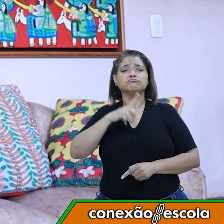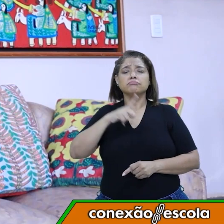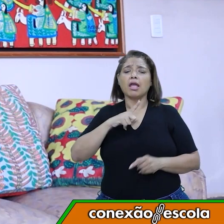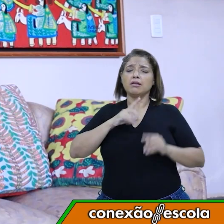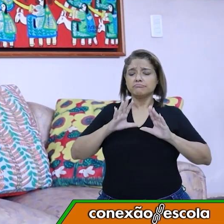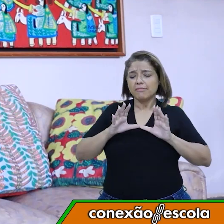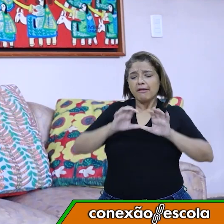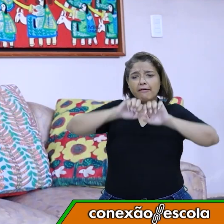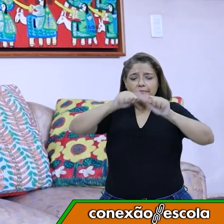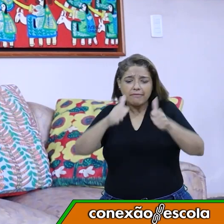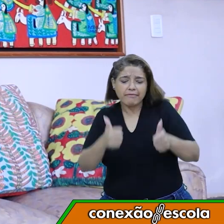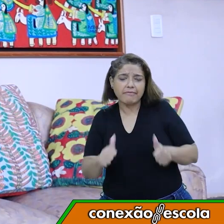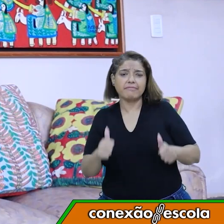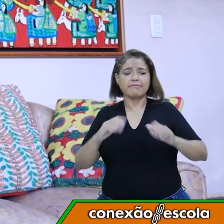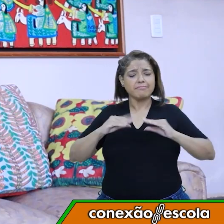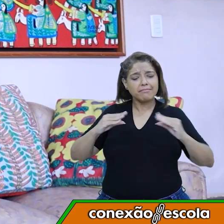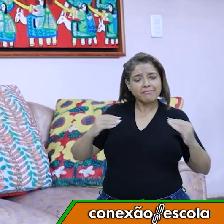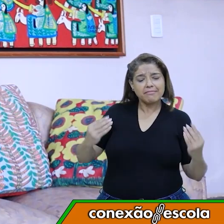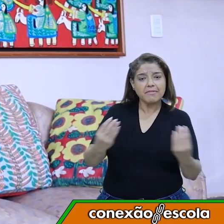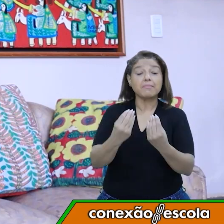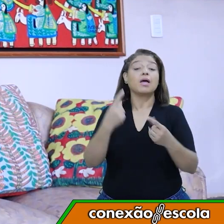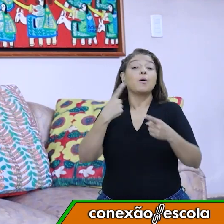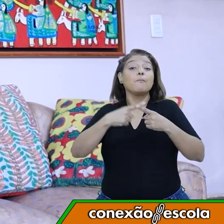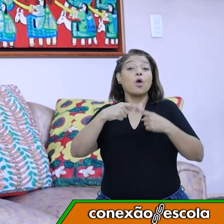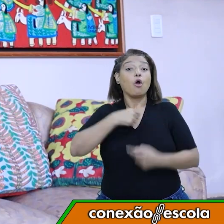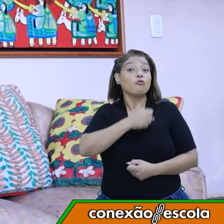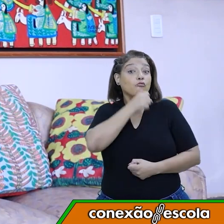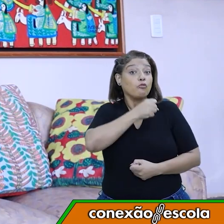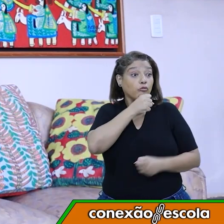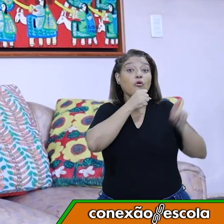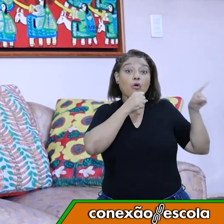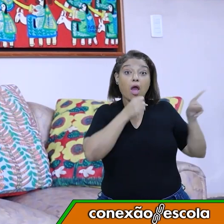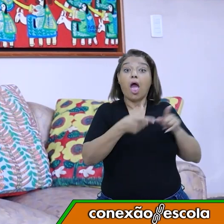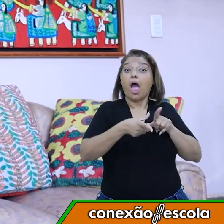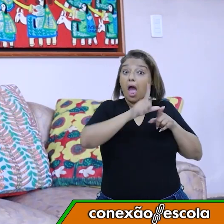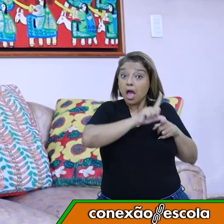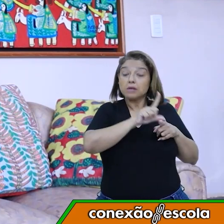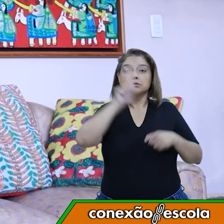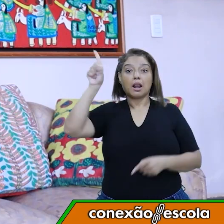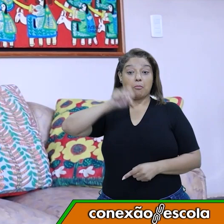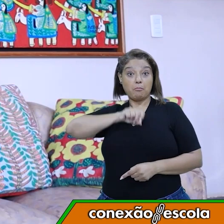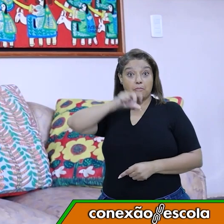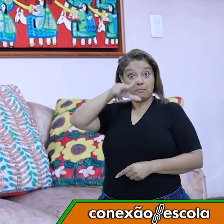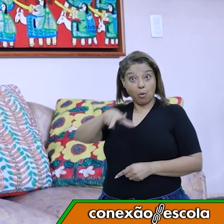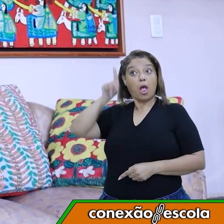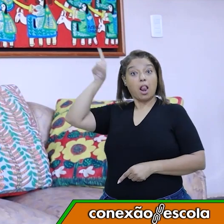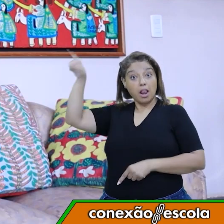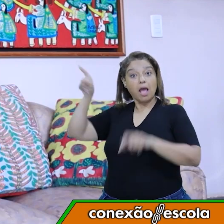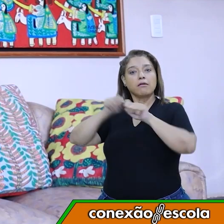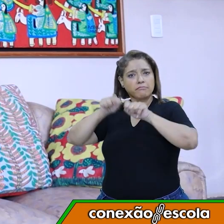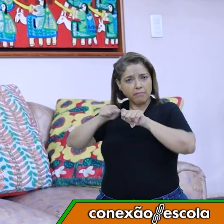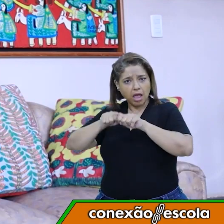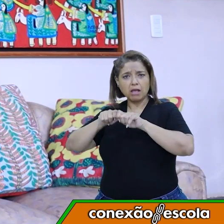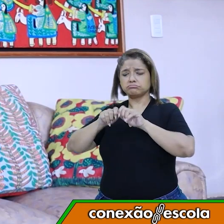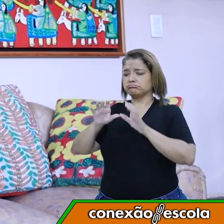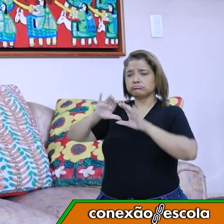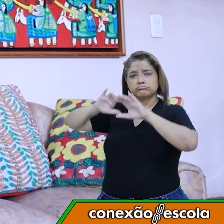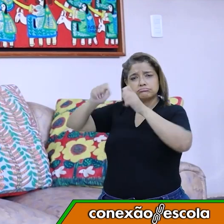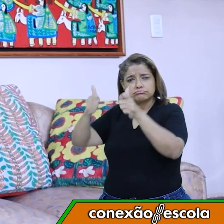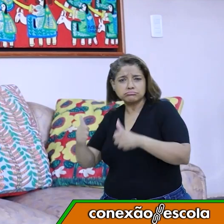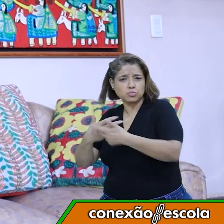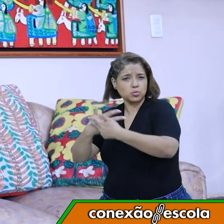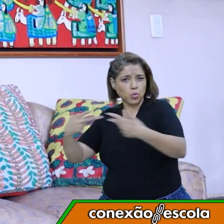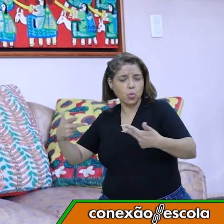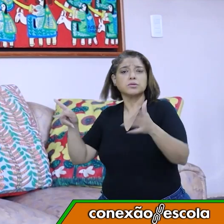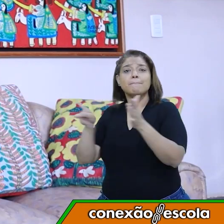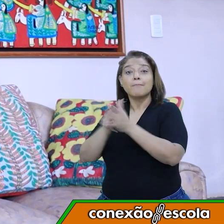cerâmica, porque meu avô, entendeu, era cerâmico, quando veio de Portugal, veio para montar cerâmica no Brasil, cerâmica industrial.